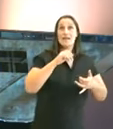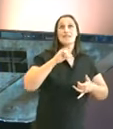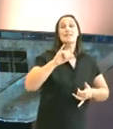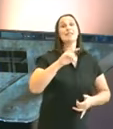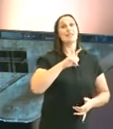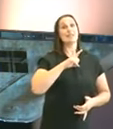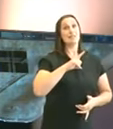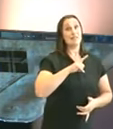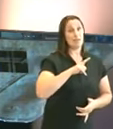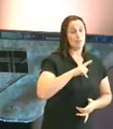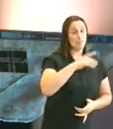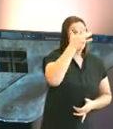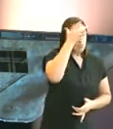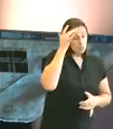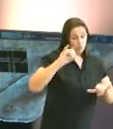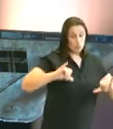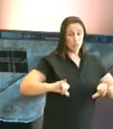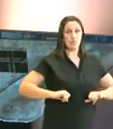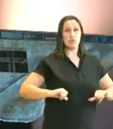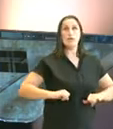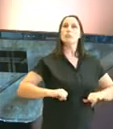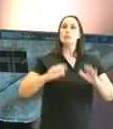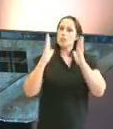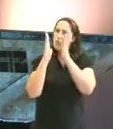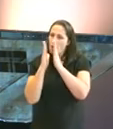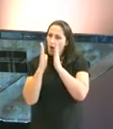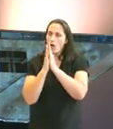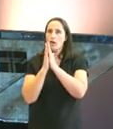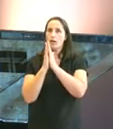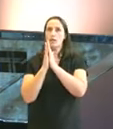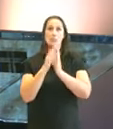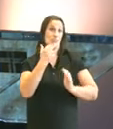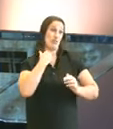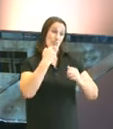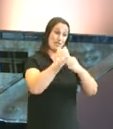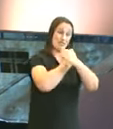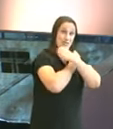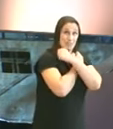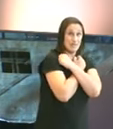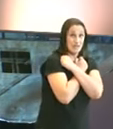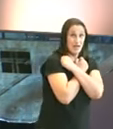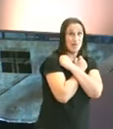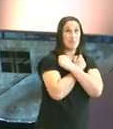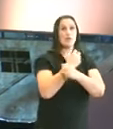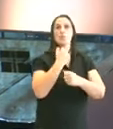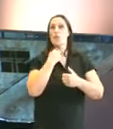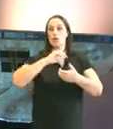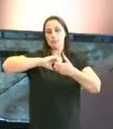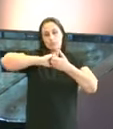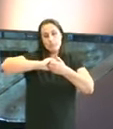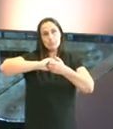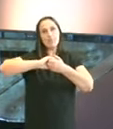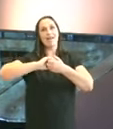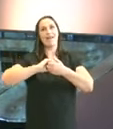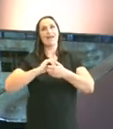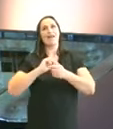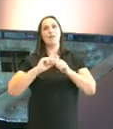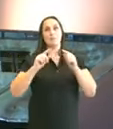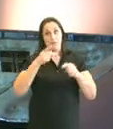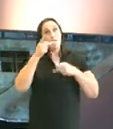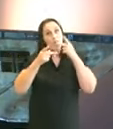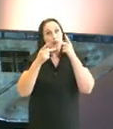Ore. Bom, não dá para abraçar, não é? Não dá para a gente cumprimentar, mas falar pode, né? De